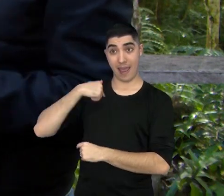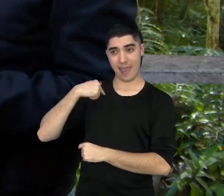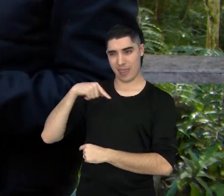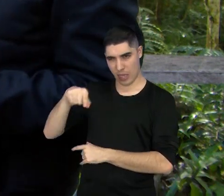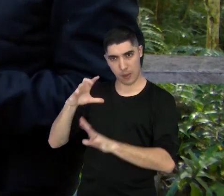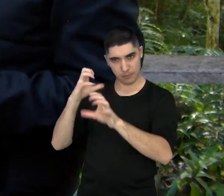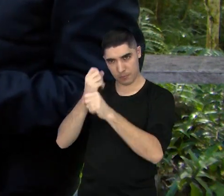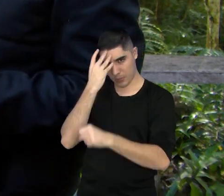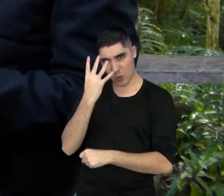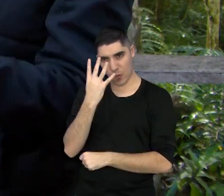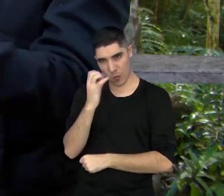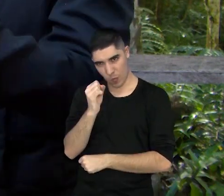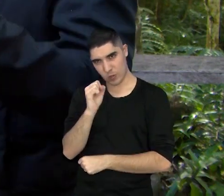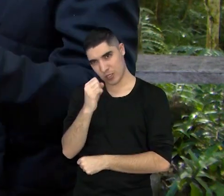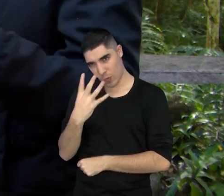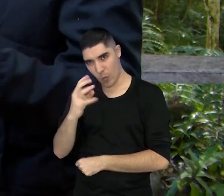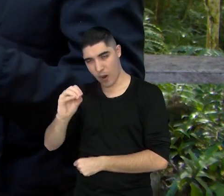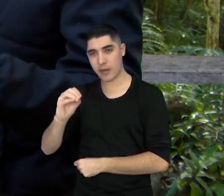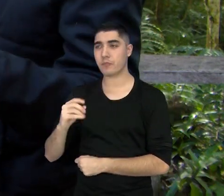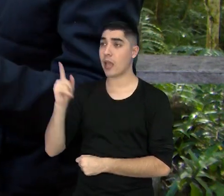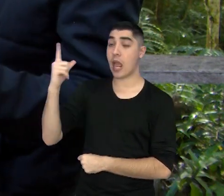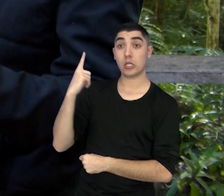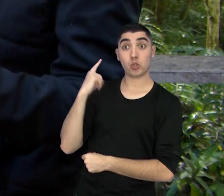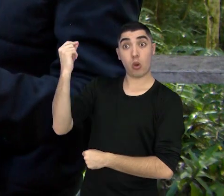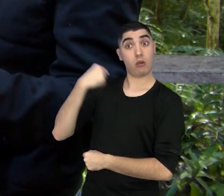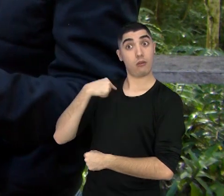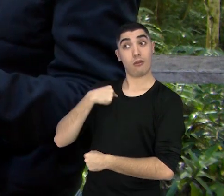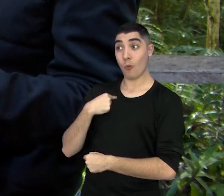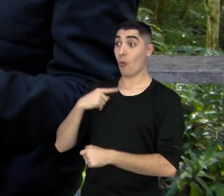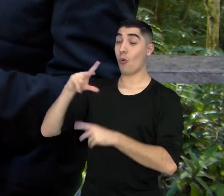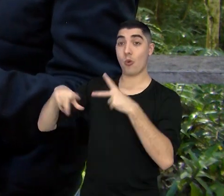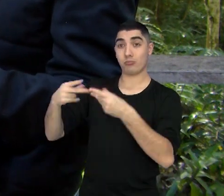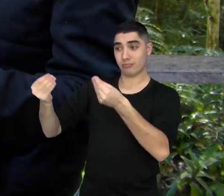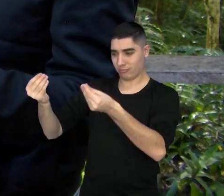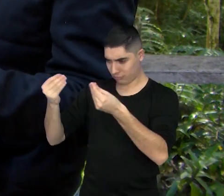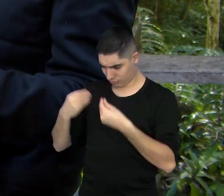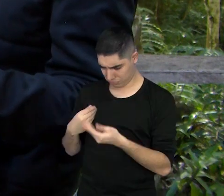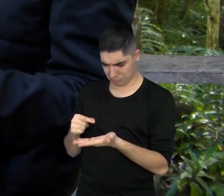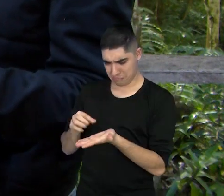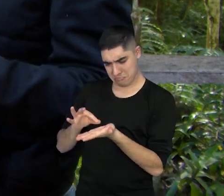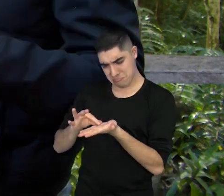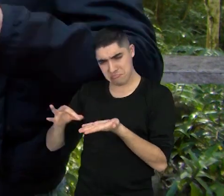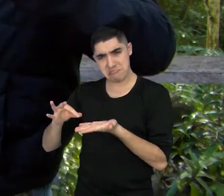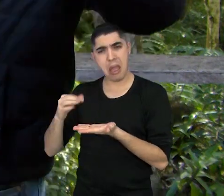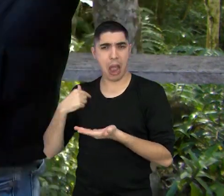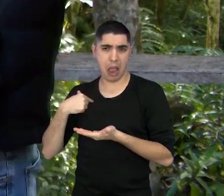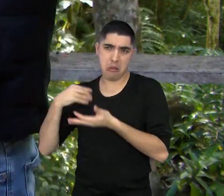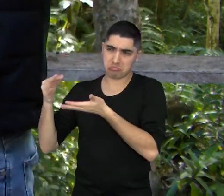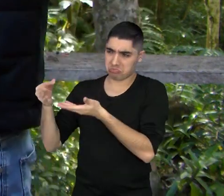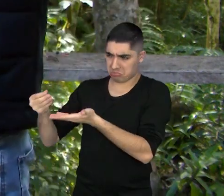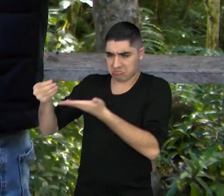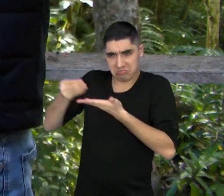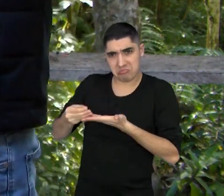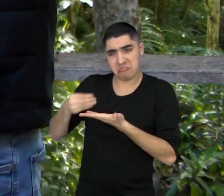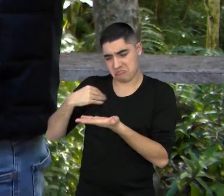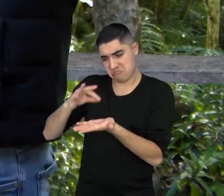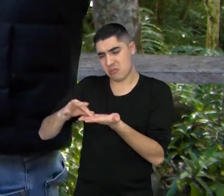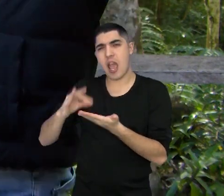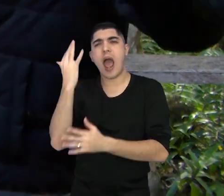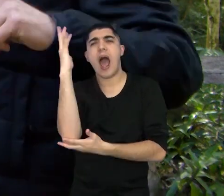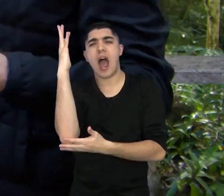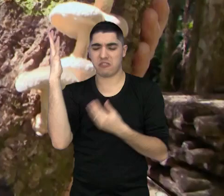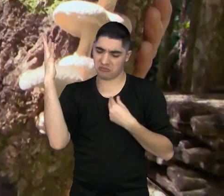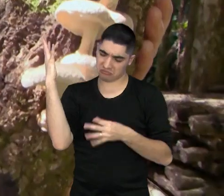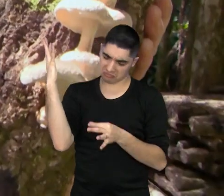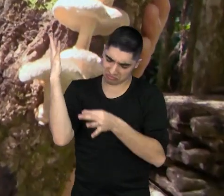eu fui sorteado com uma tora de shiitake. E foi aí que começou a produção? Eu trouxe essa tora, deixei debaixo